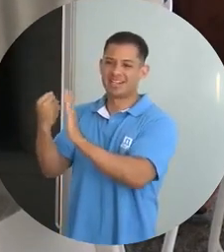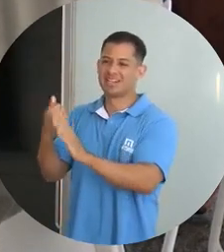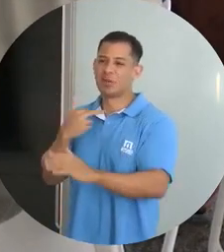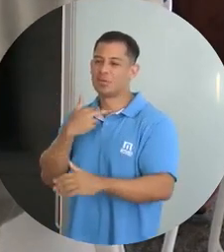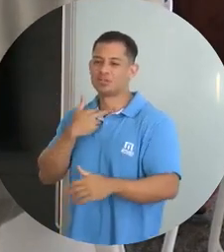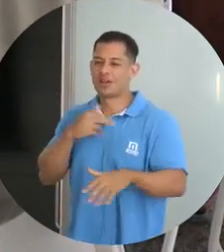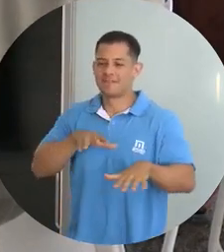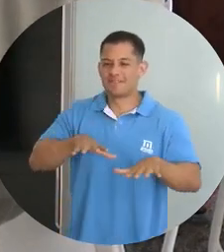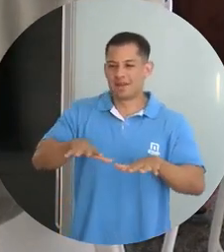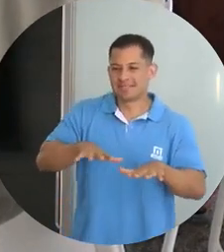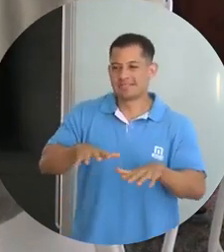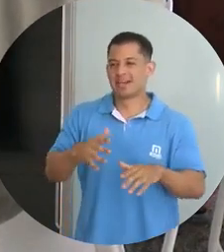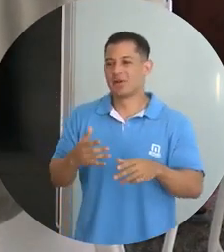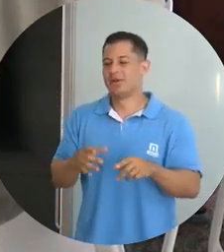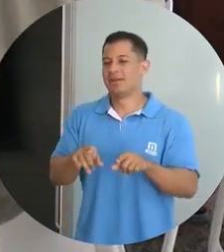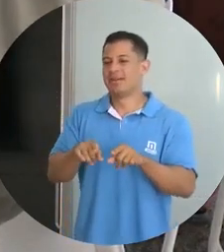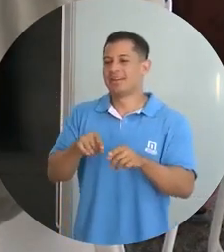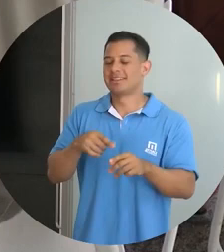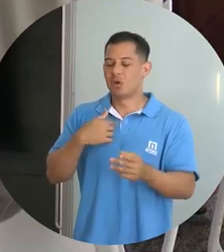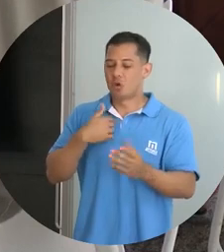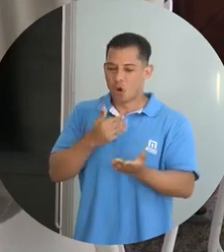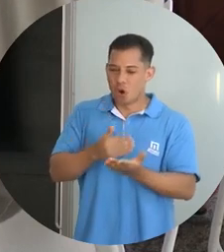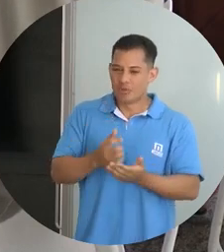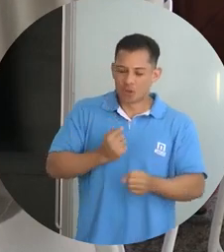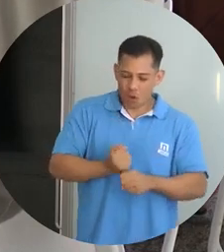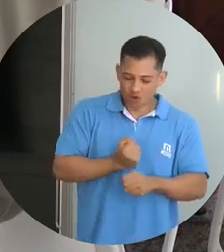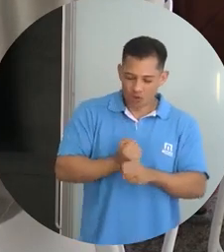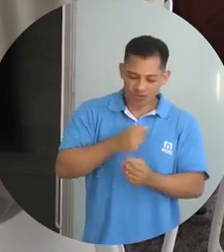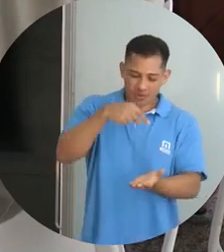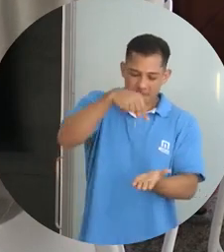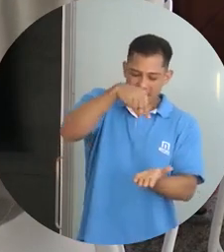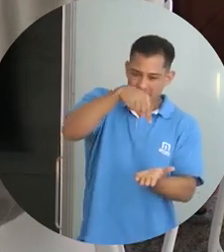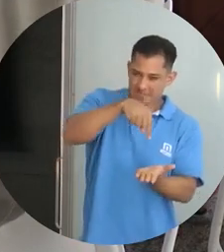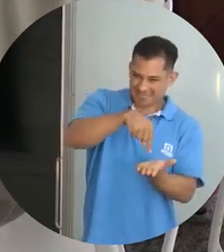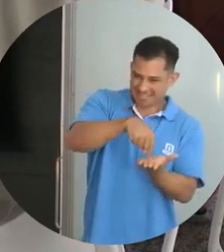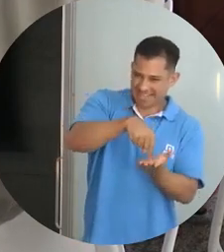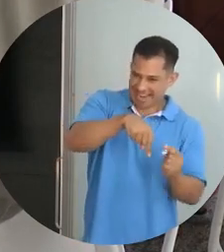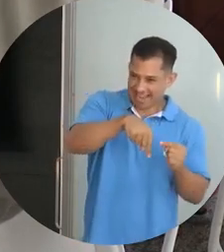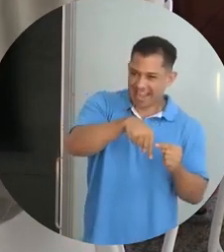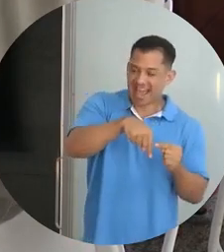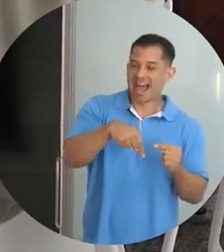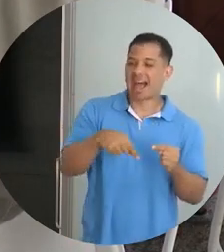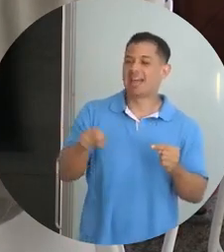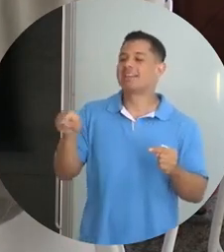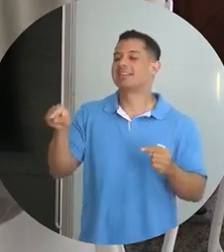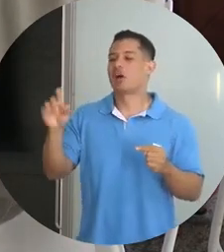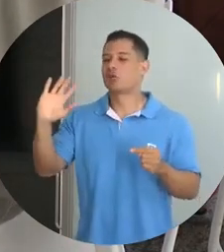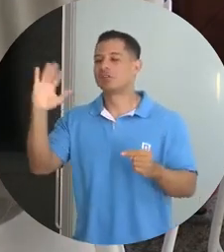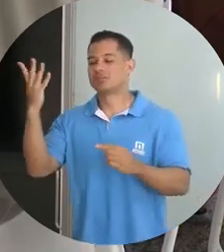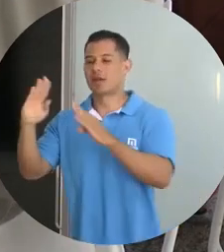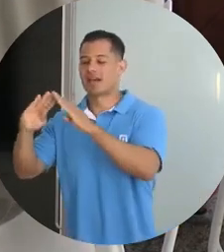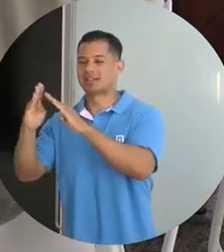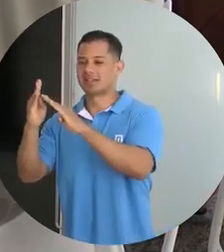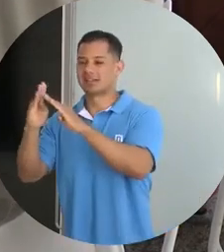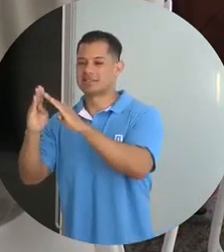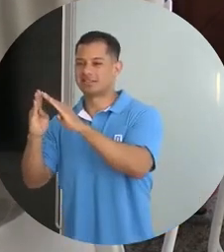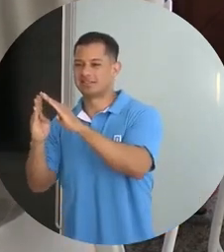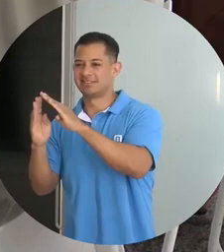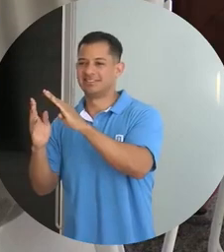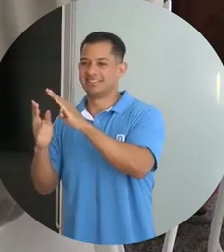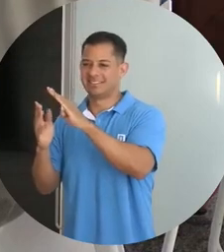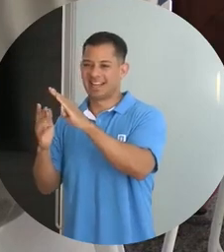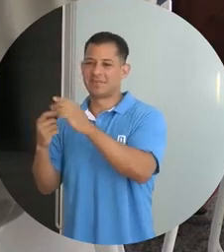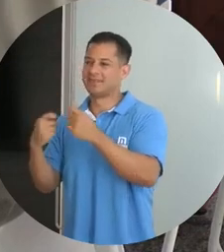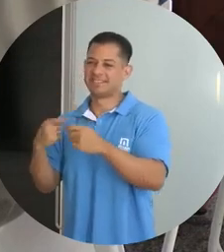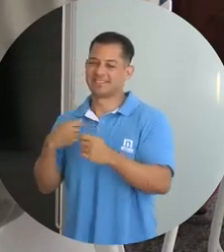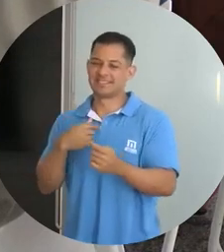começou a outra estaca, começou a ter trincas, né? E aí teve que substituir. A gente tem